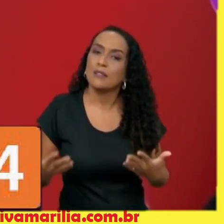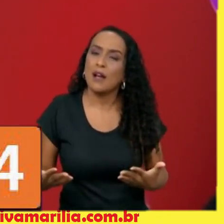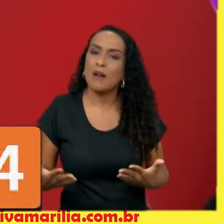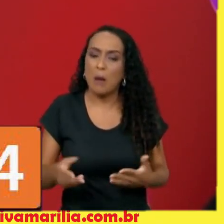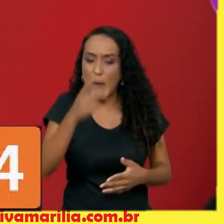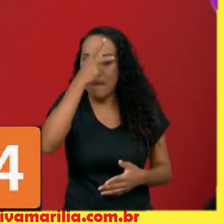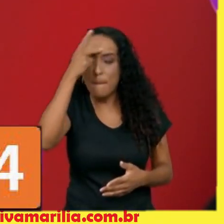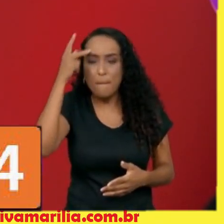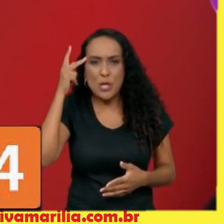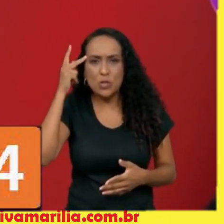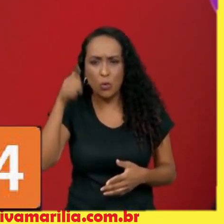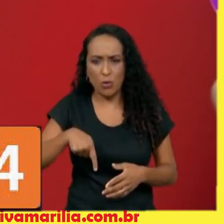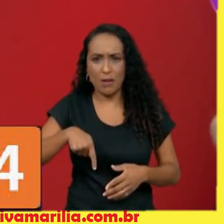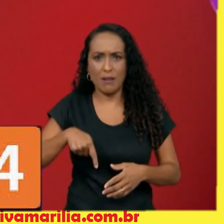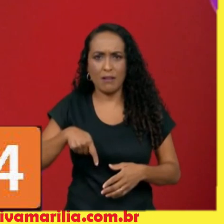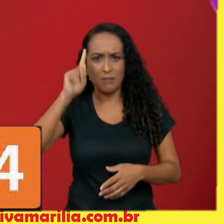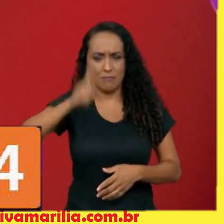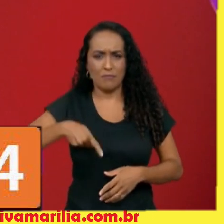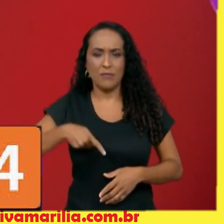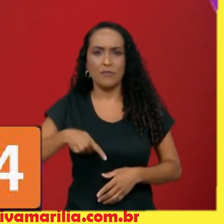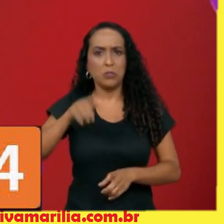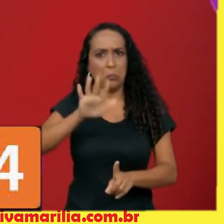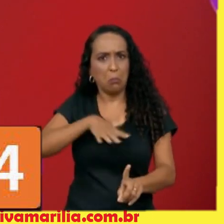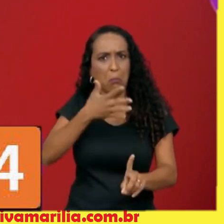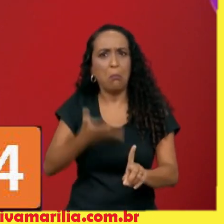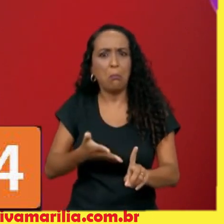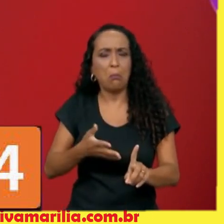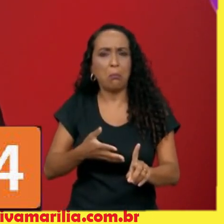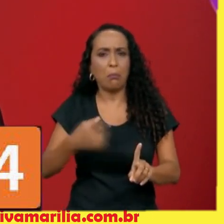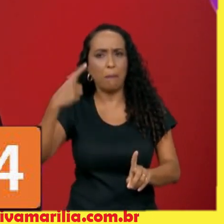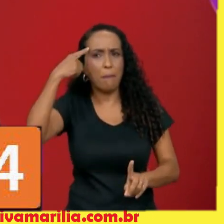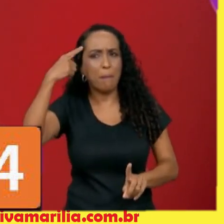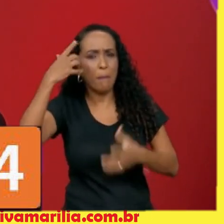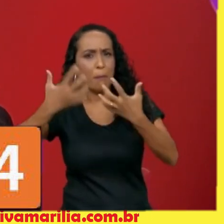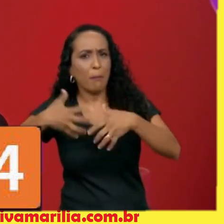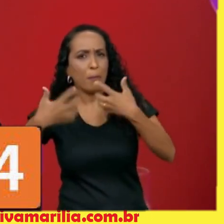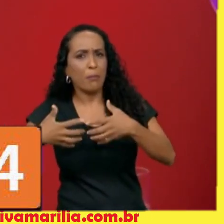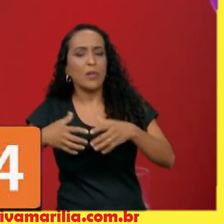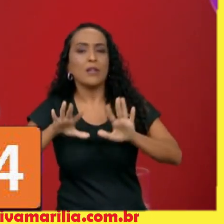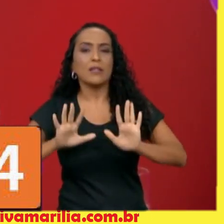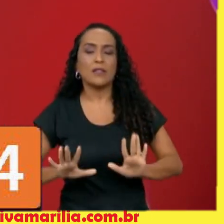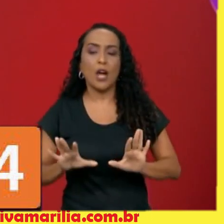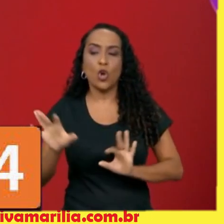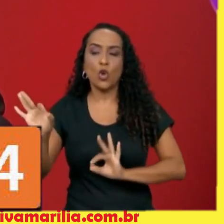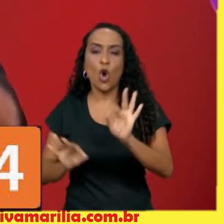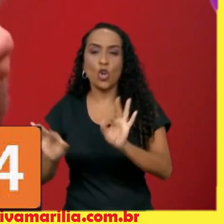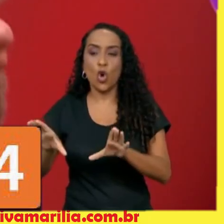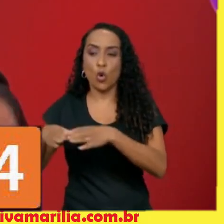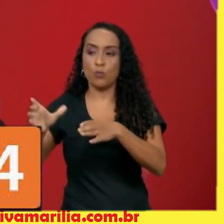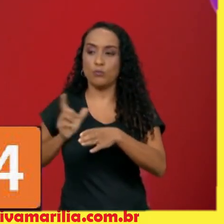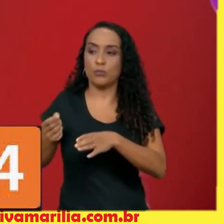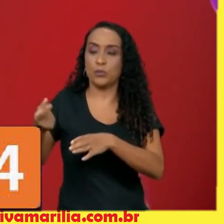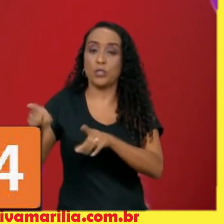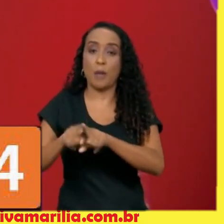foi saudado como um grande pensador crítico, etc. Ele, no fundo, repaginou o elitismo e o racismo, né? Porque